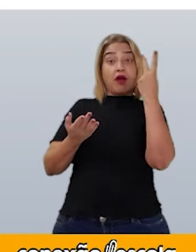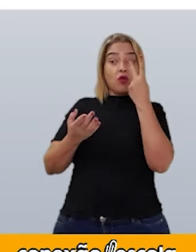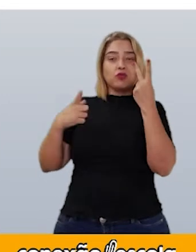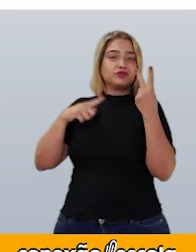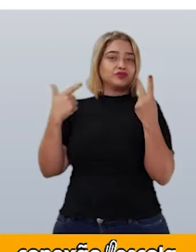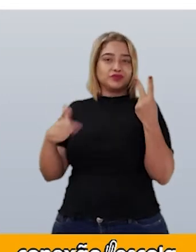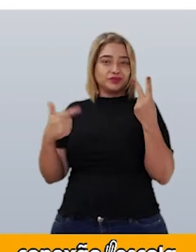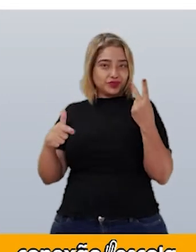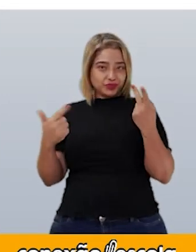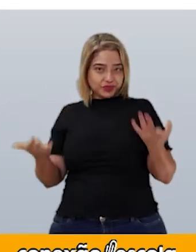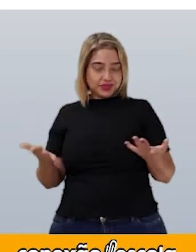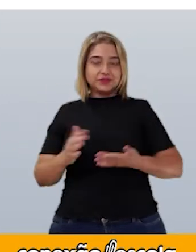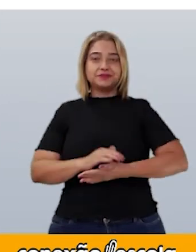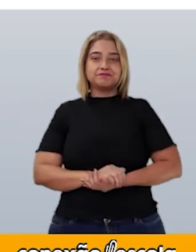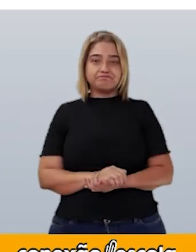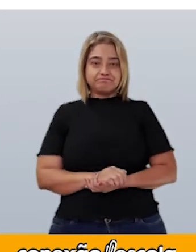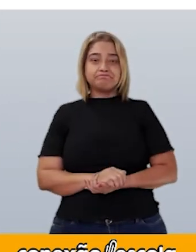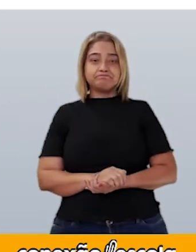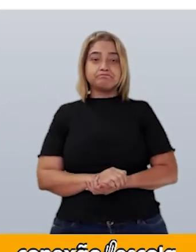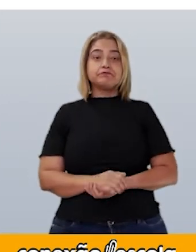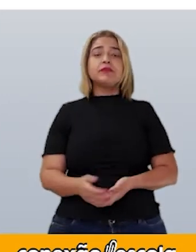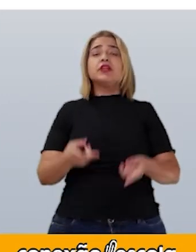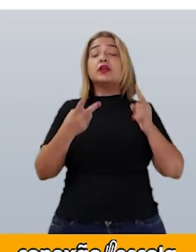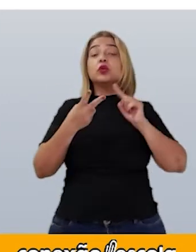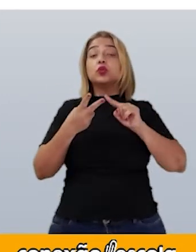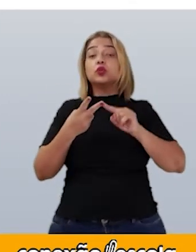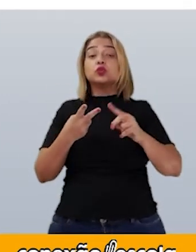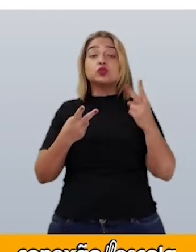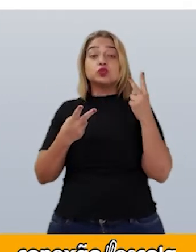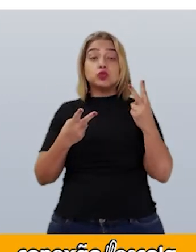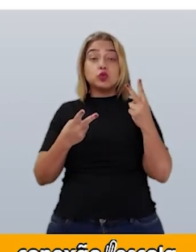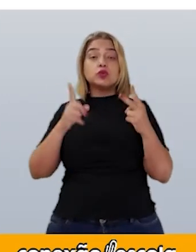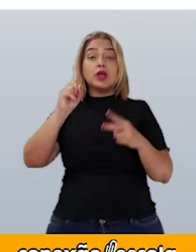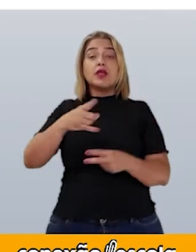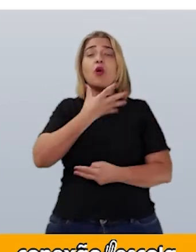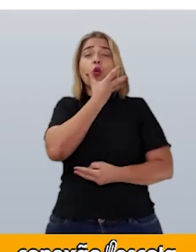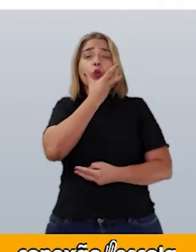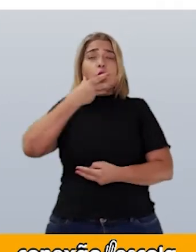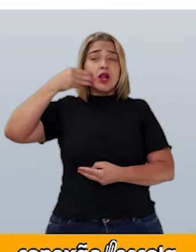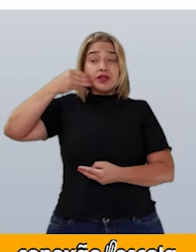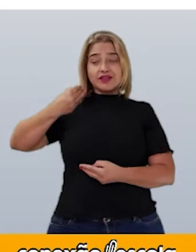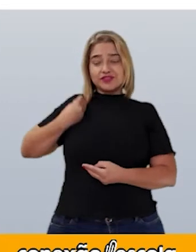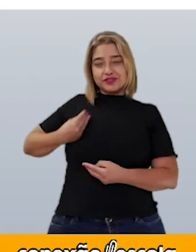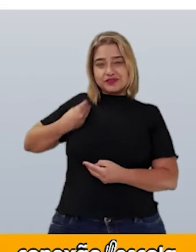Usuário 2 disse: qualidade de vida custa.